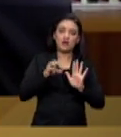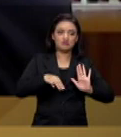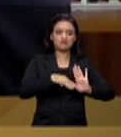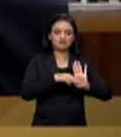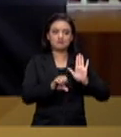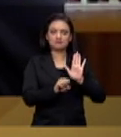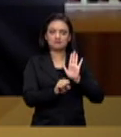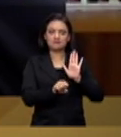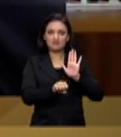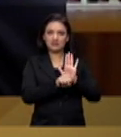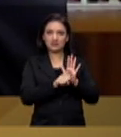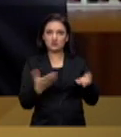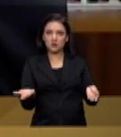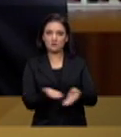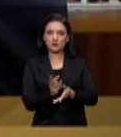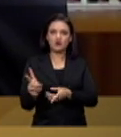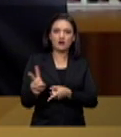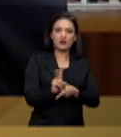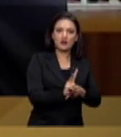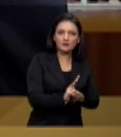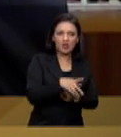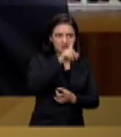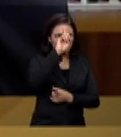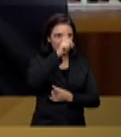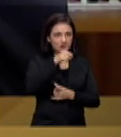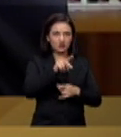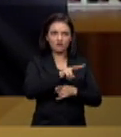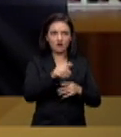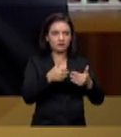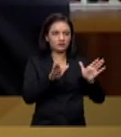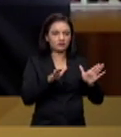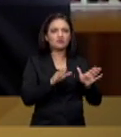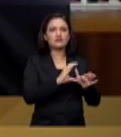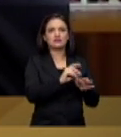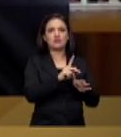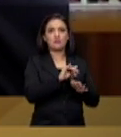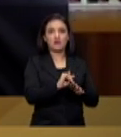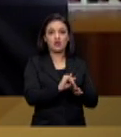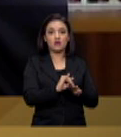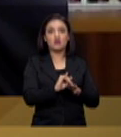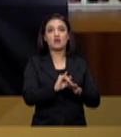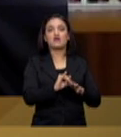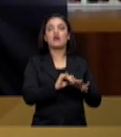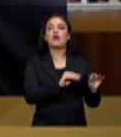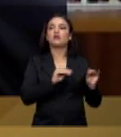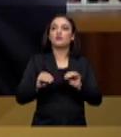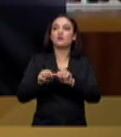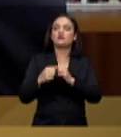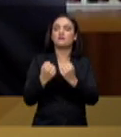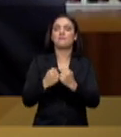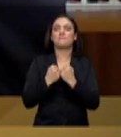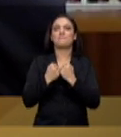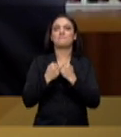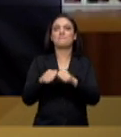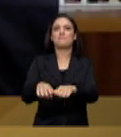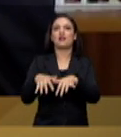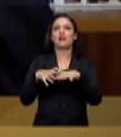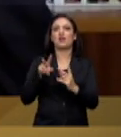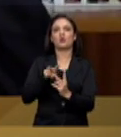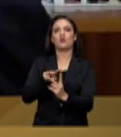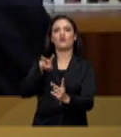e submeti o tema prontamente ao plenário virtual. Houve diversos pedidos de amici